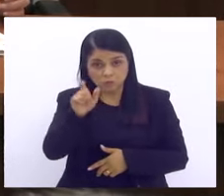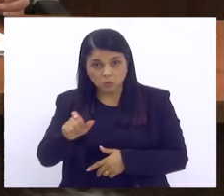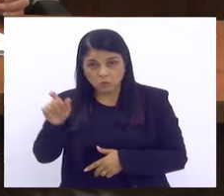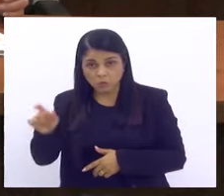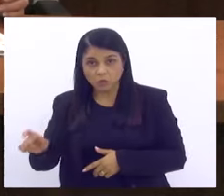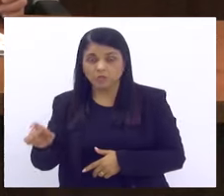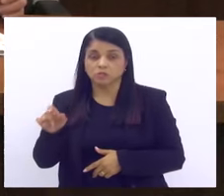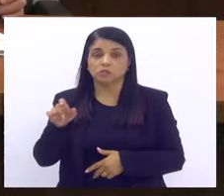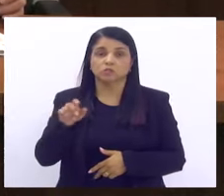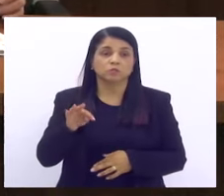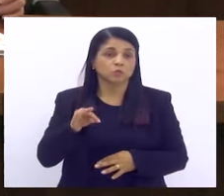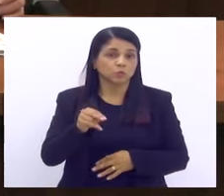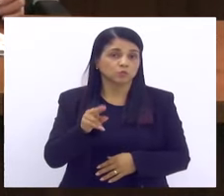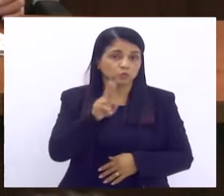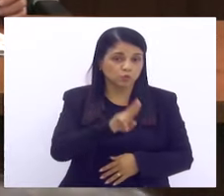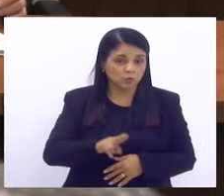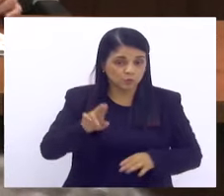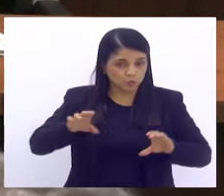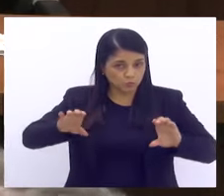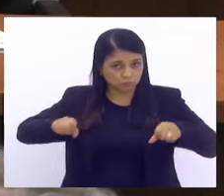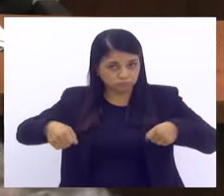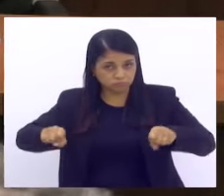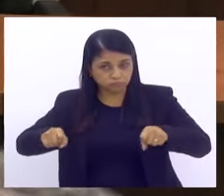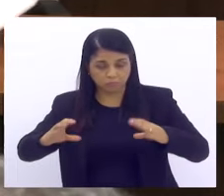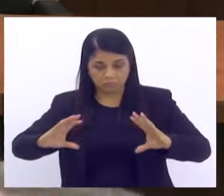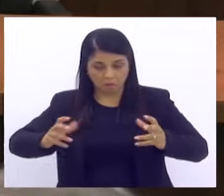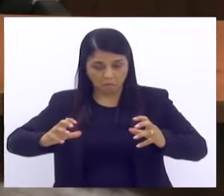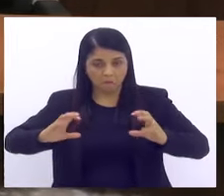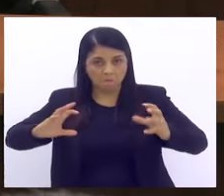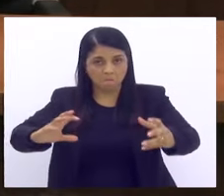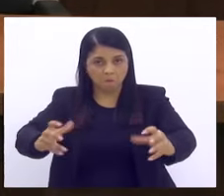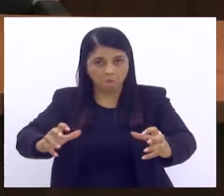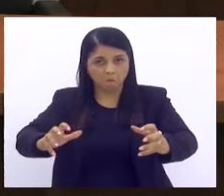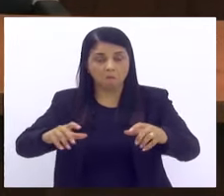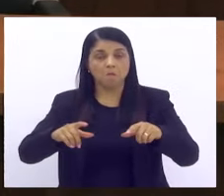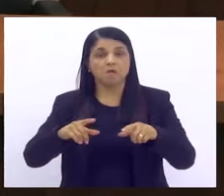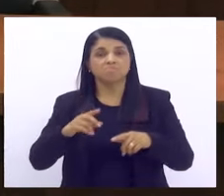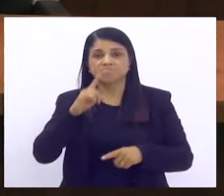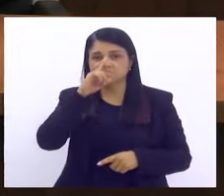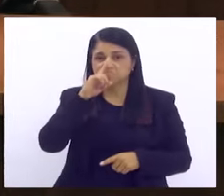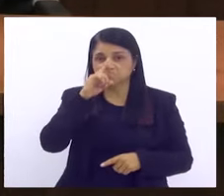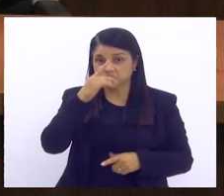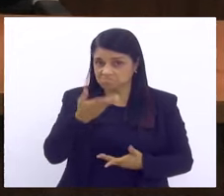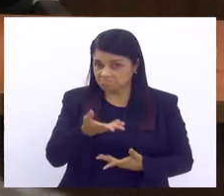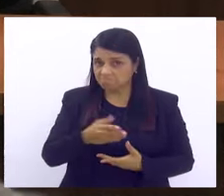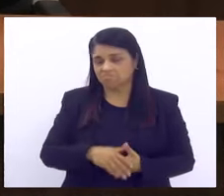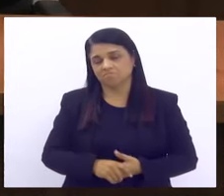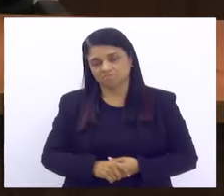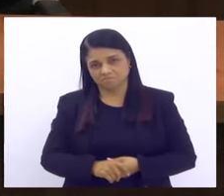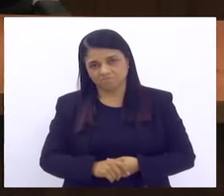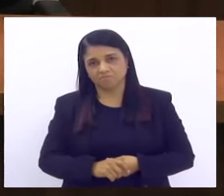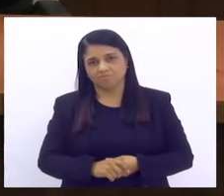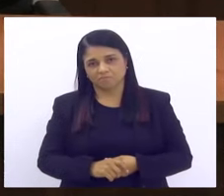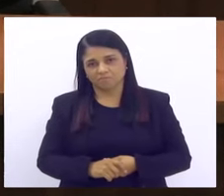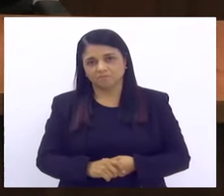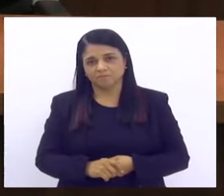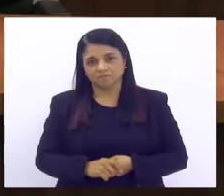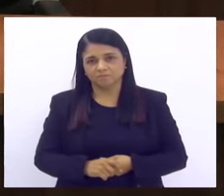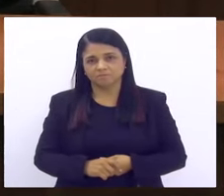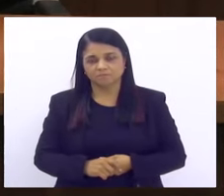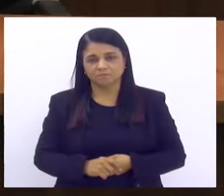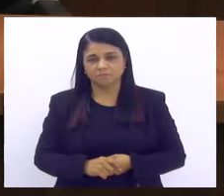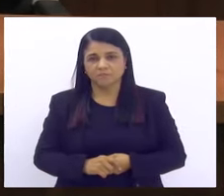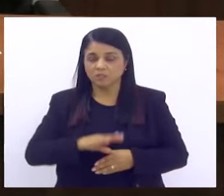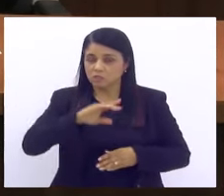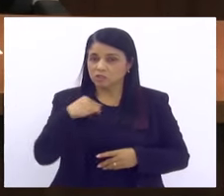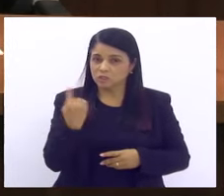usuários, todos que, de alguma forma, vão se relacionar com isso, em risco. Então, a nossa